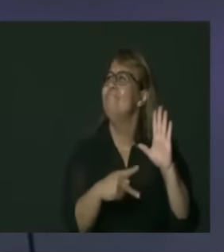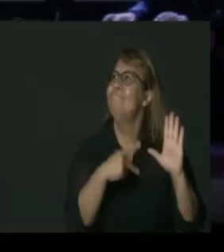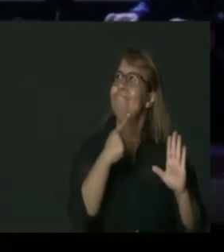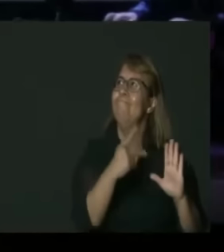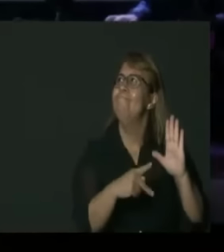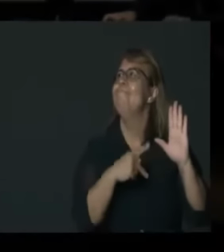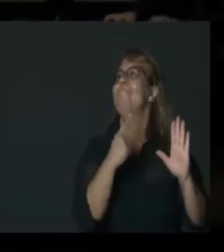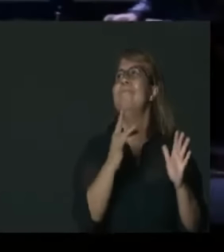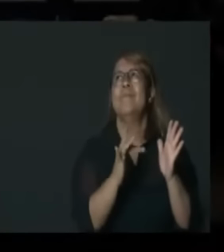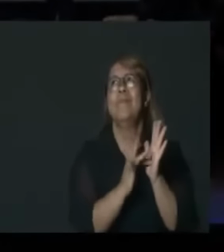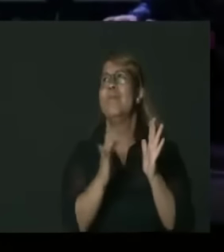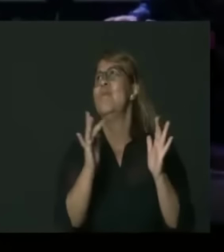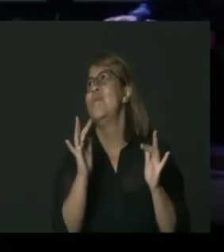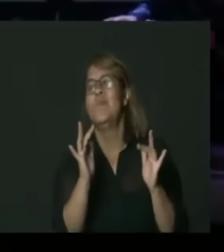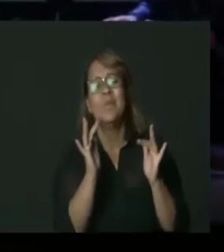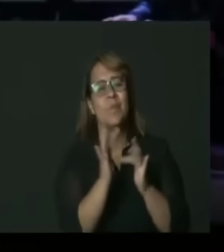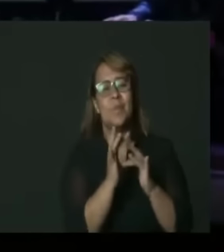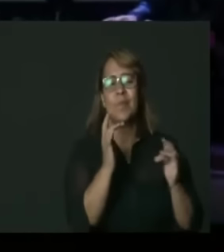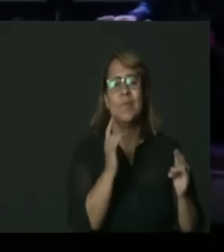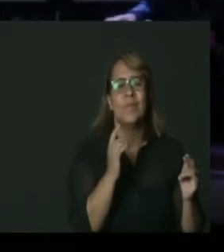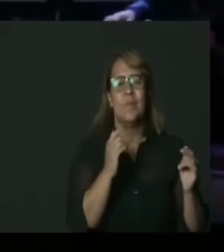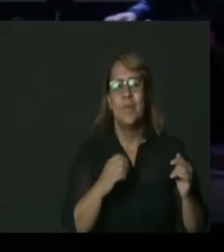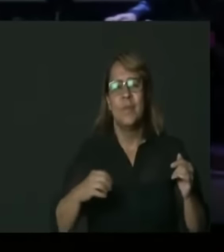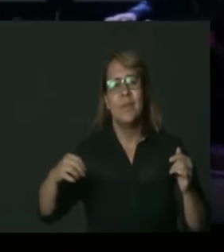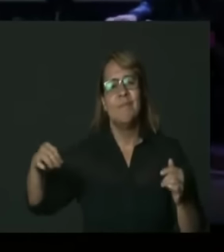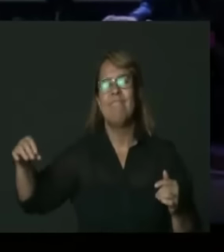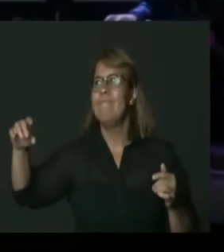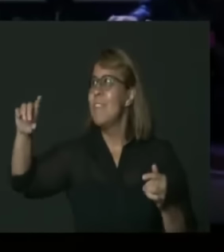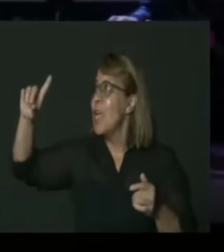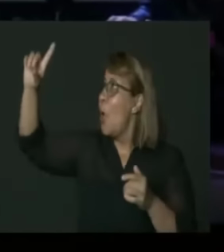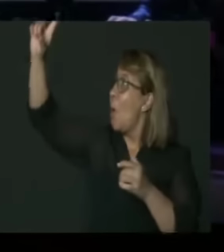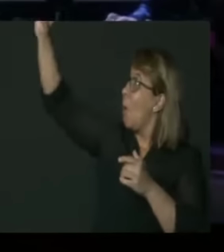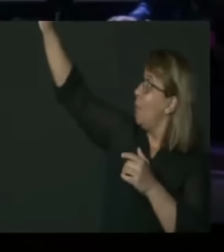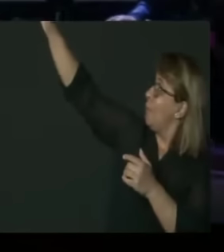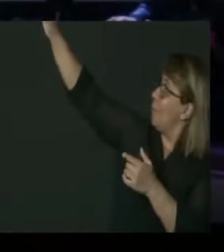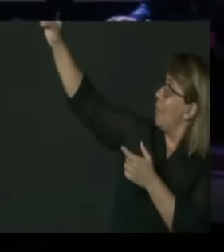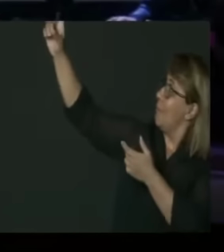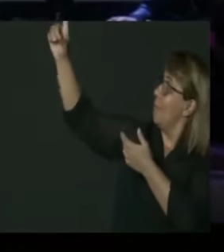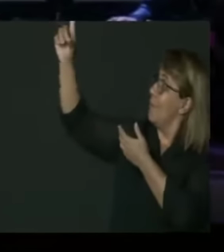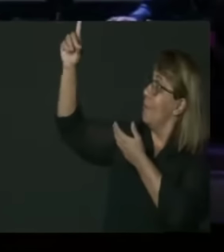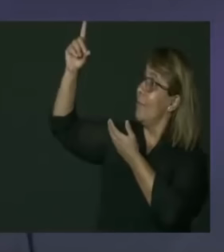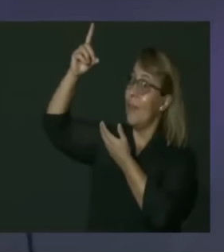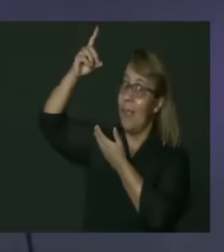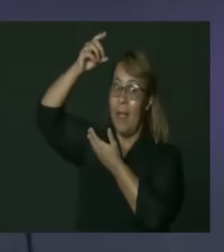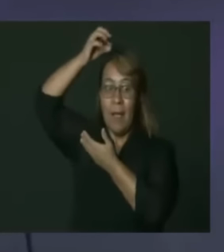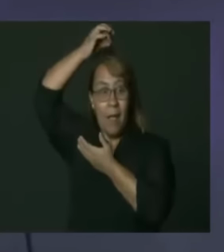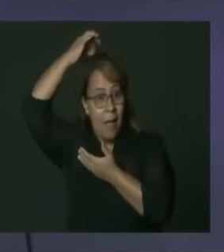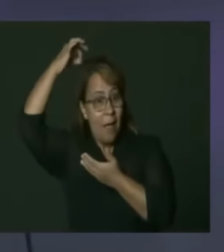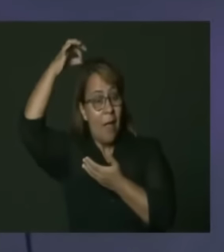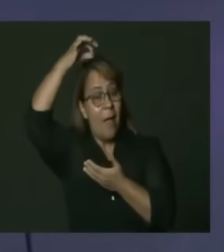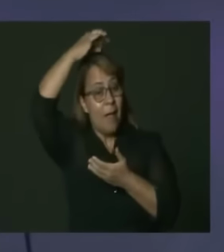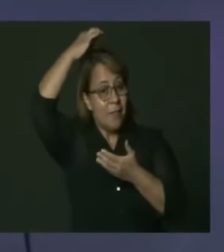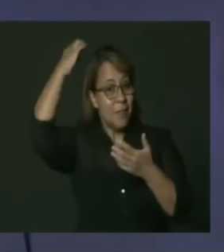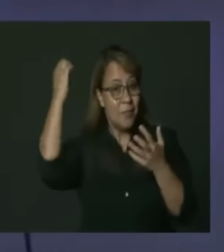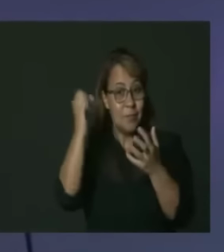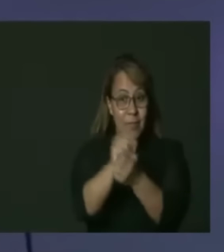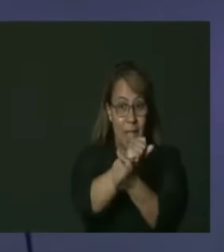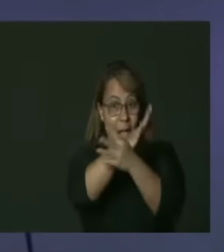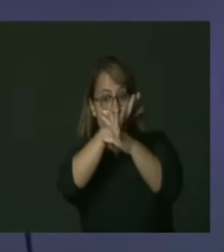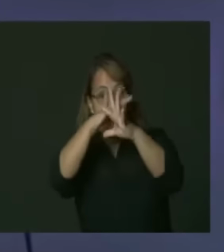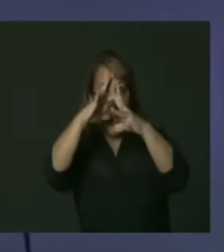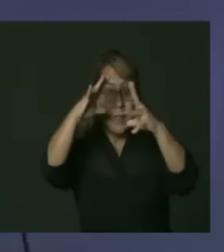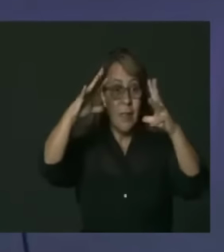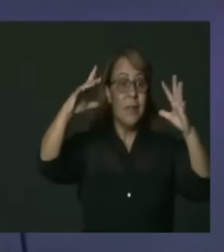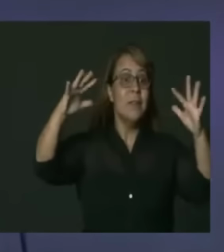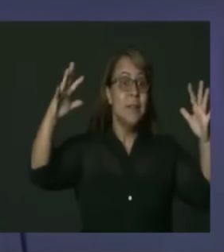cumprir. E cumpriu. O Espírito desceu e a casa então encheu. A glória de Deus invadiu